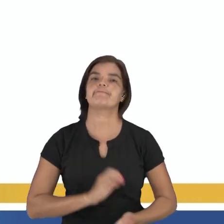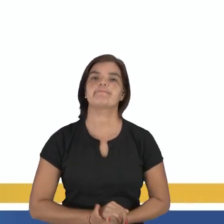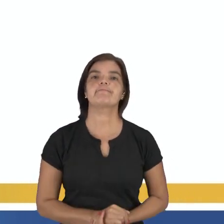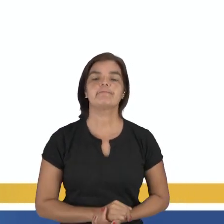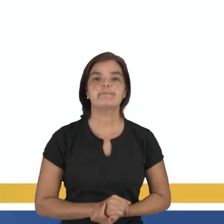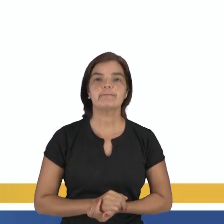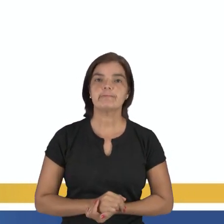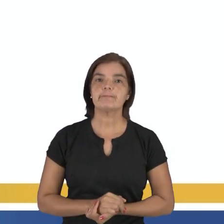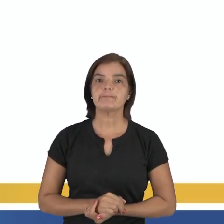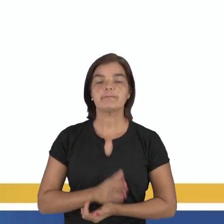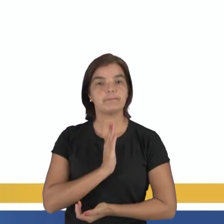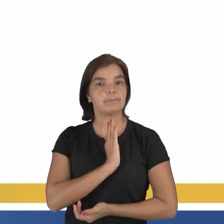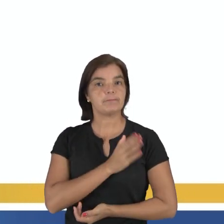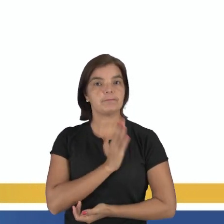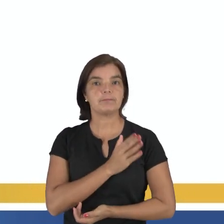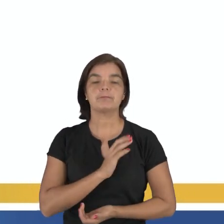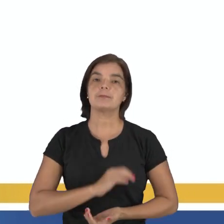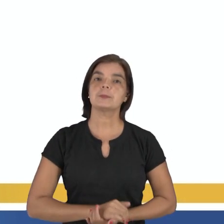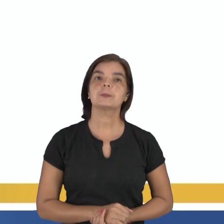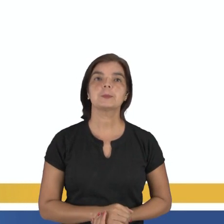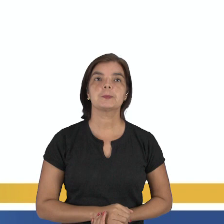mínima exercida pelo coração.